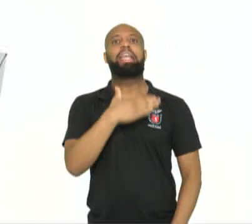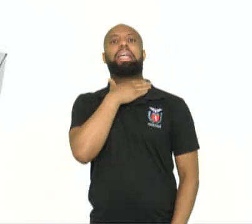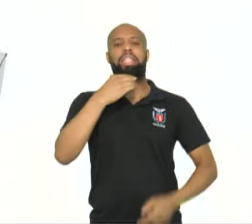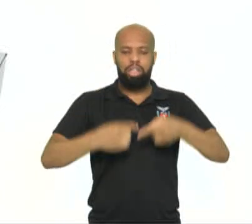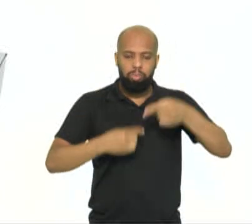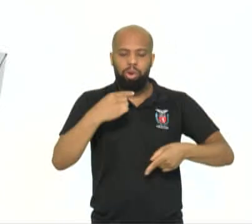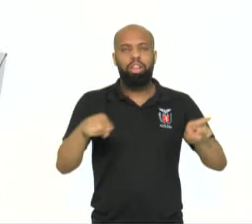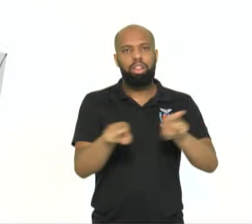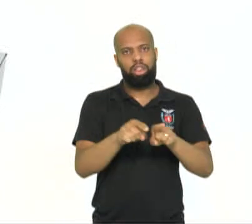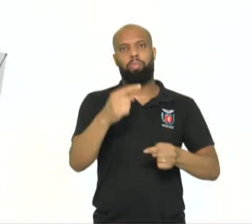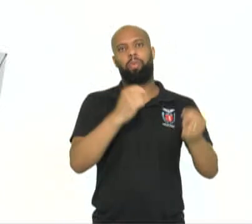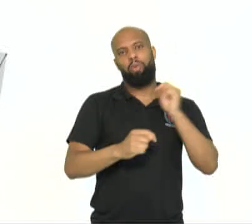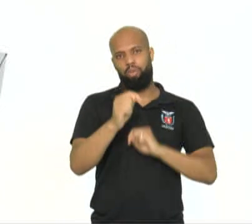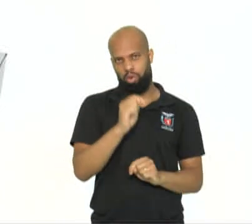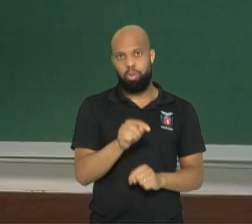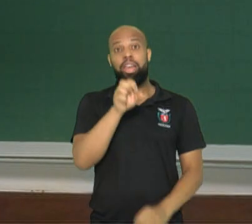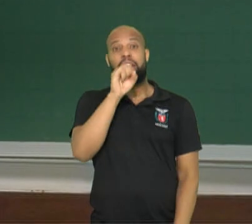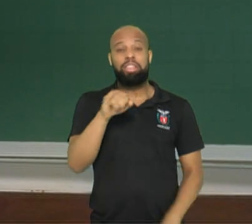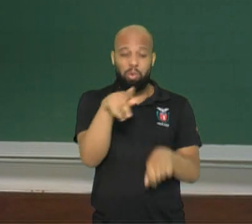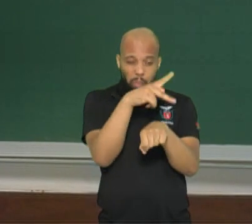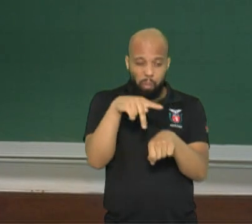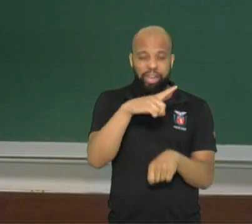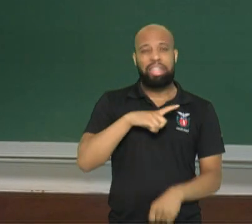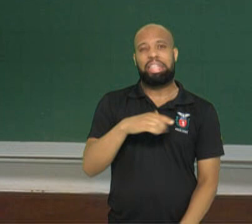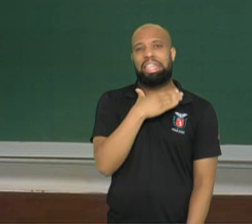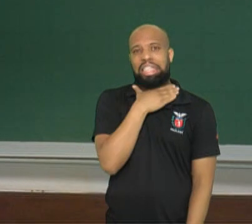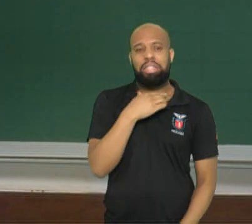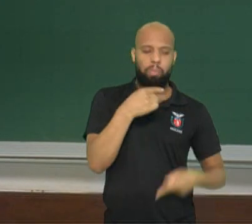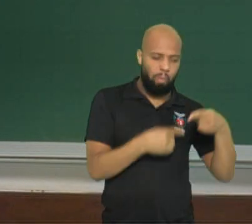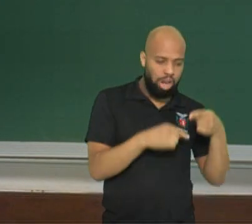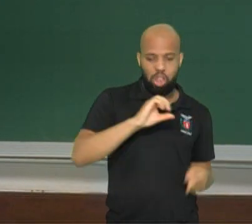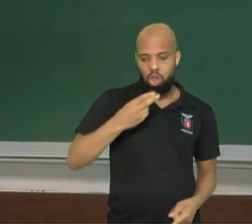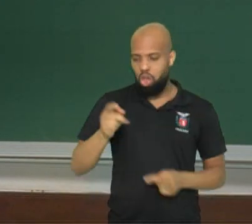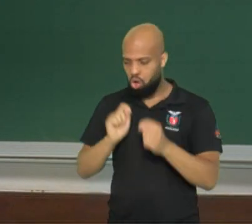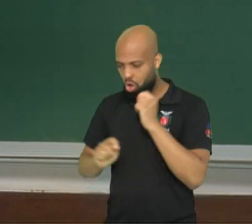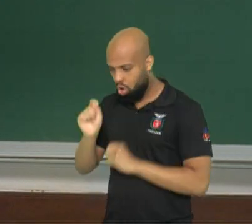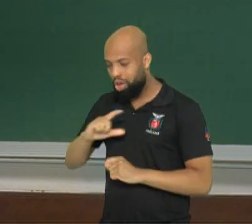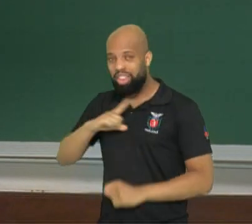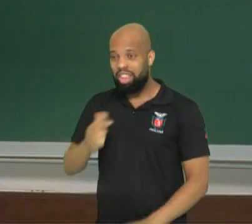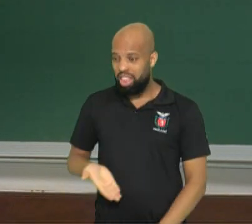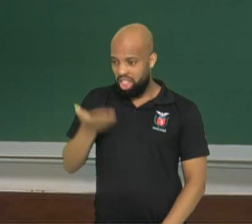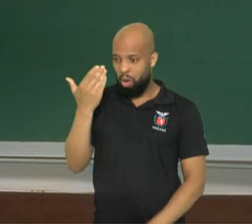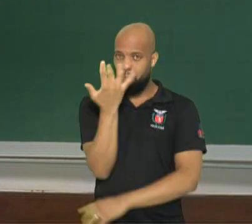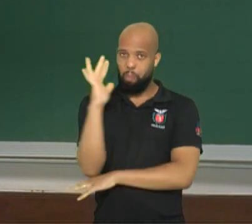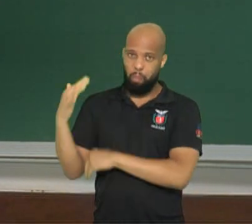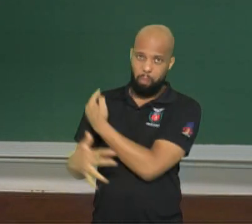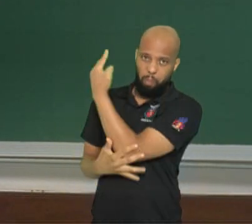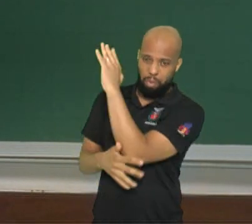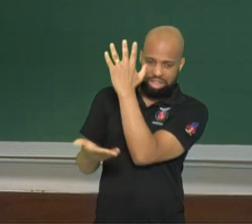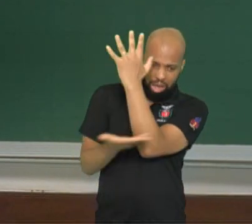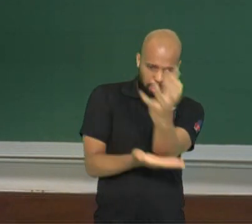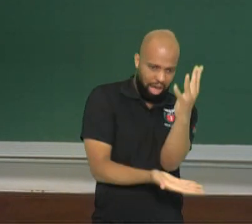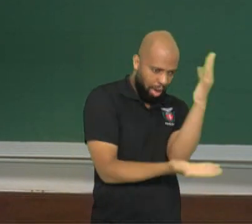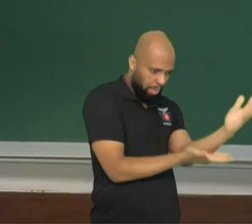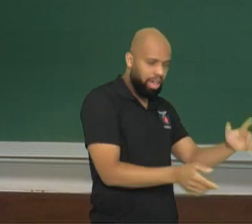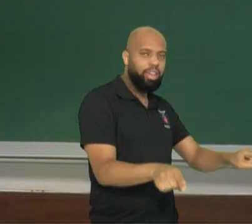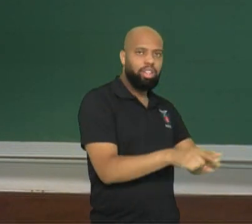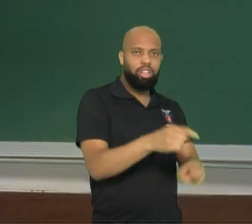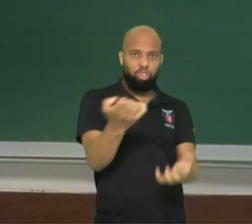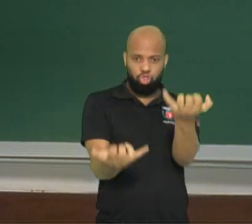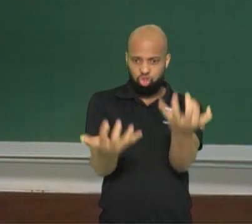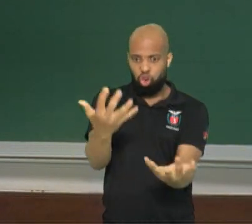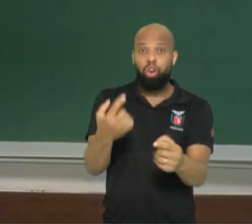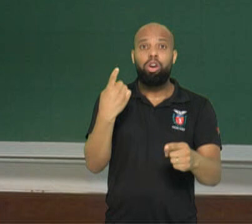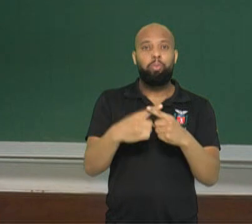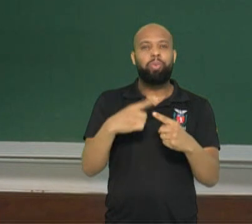políticas e econômicas. Toda vez que o país está em crise, ou política ou econômica, aumenta o desmatamento, aumenta a queimada, né? Porque pensa, uma pessoa que